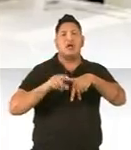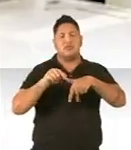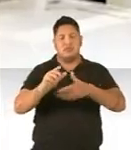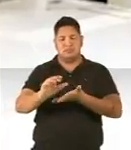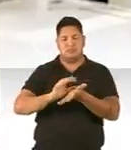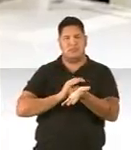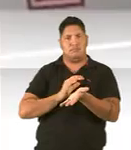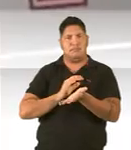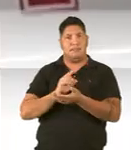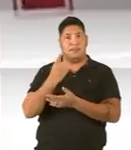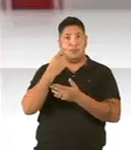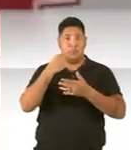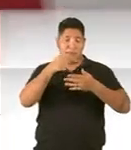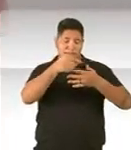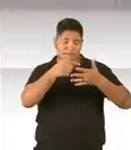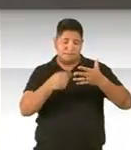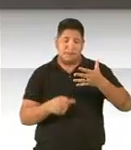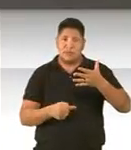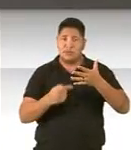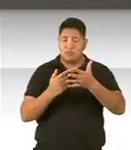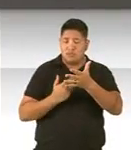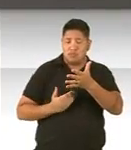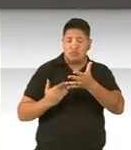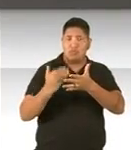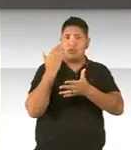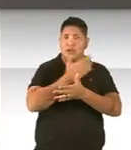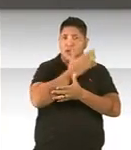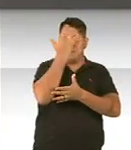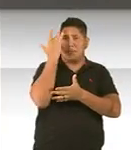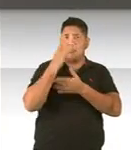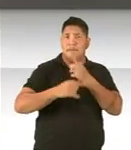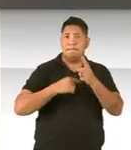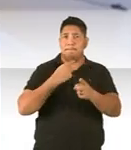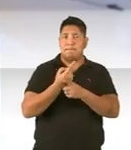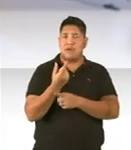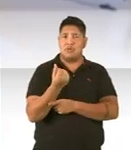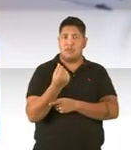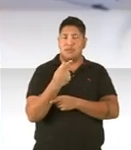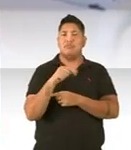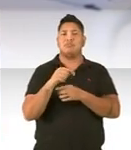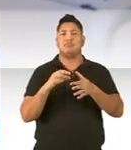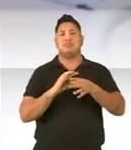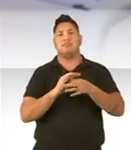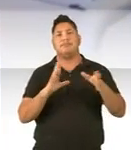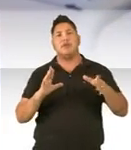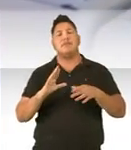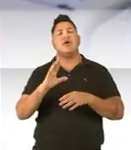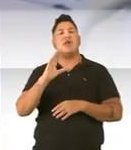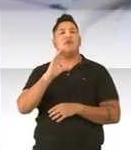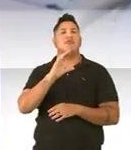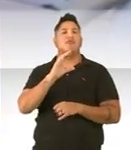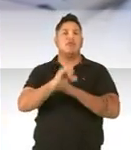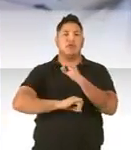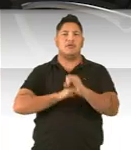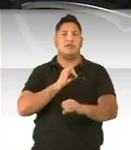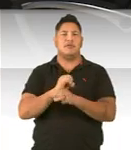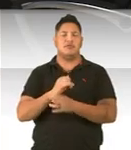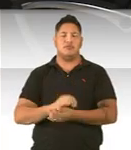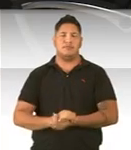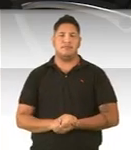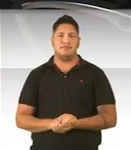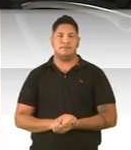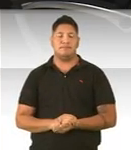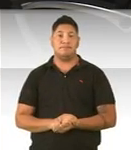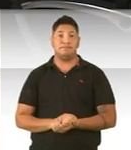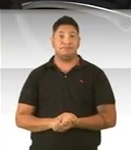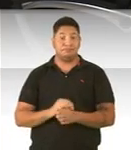entre os beneficiados. Uma lista com todos os favorecidos e valores está disponível no site do MPT. No ano